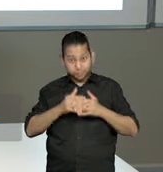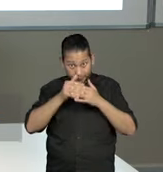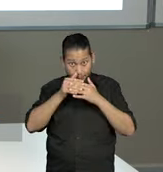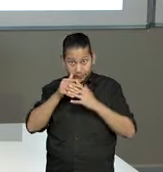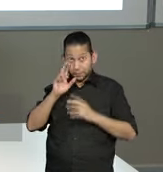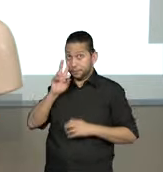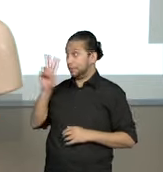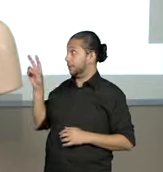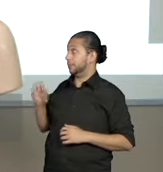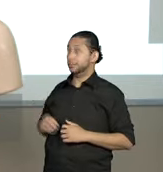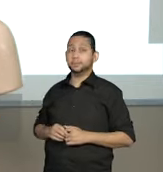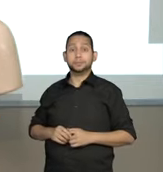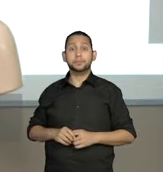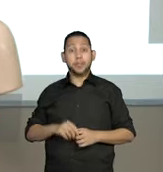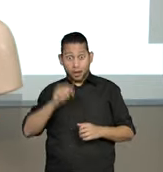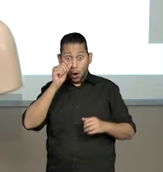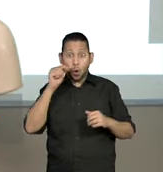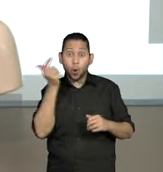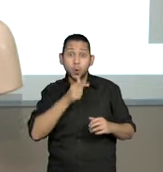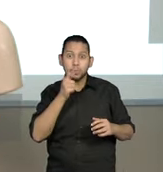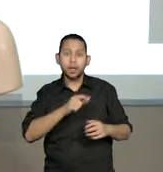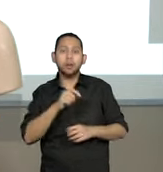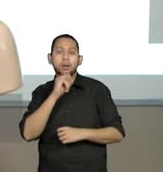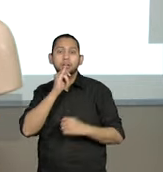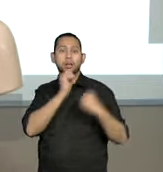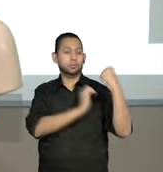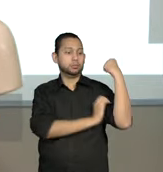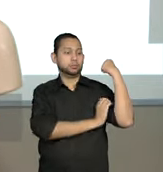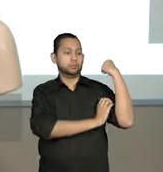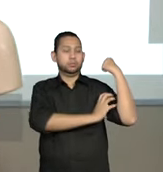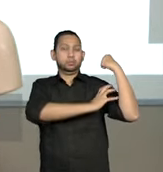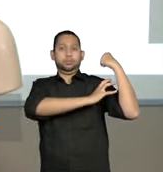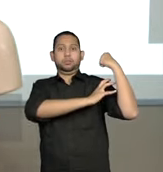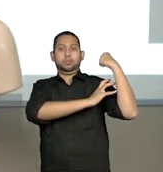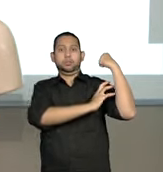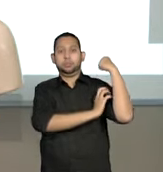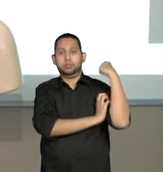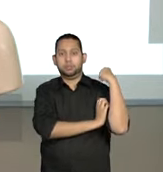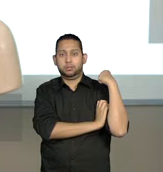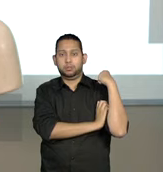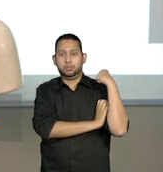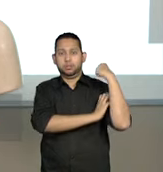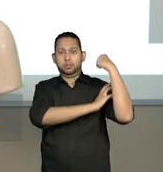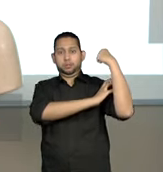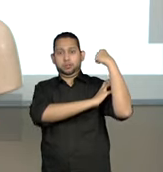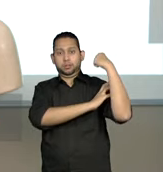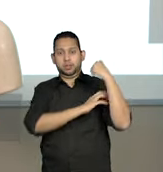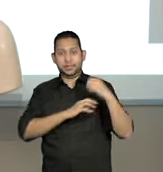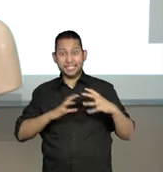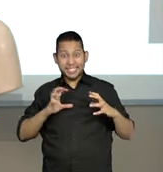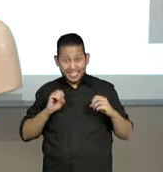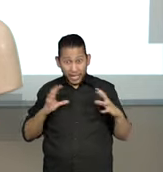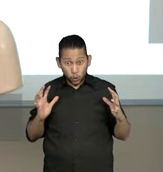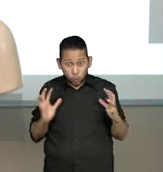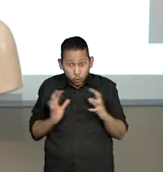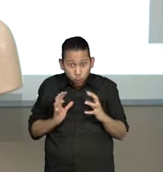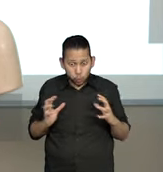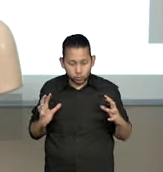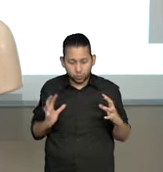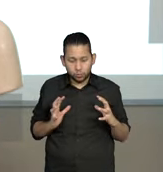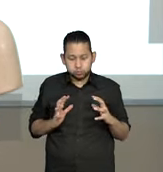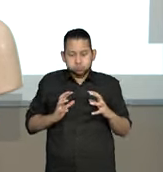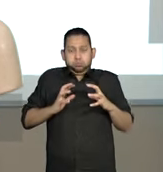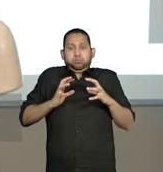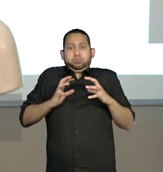que mais alto e ocupando menos espaço. Quando ele faz essa junção, ele